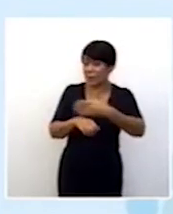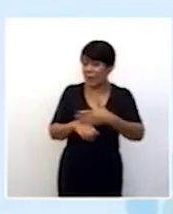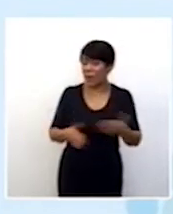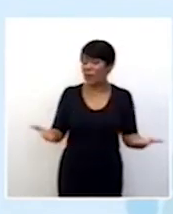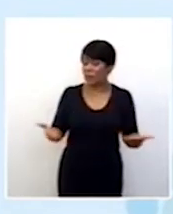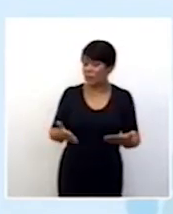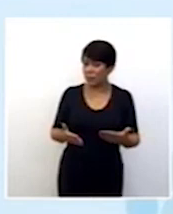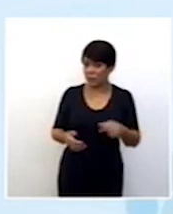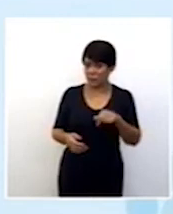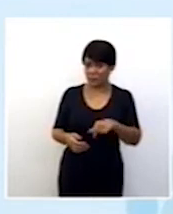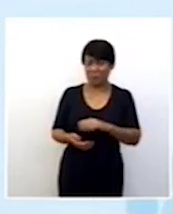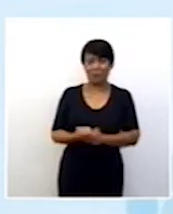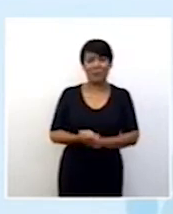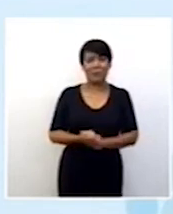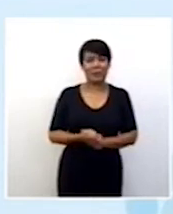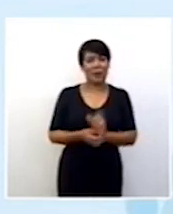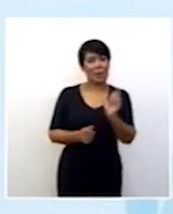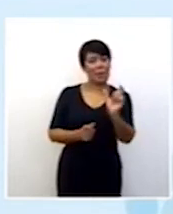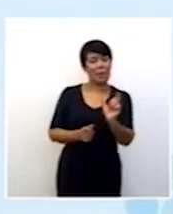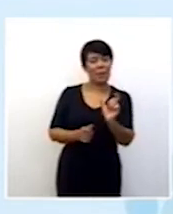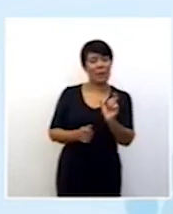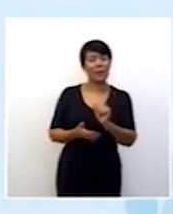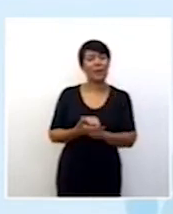hoje. Veja bem, a palavra é